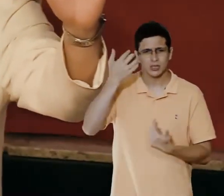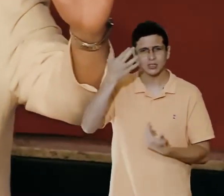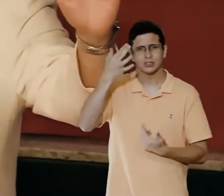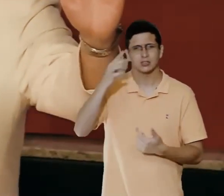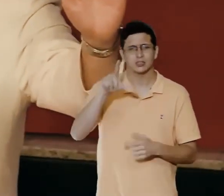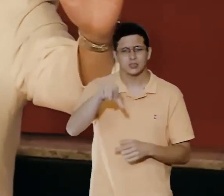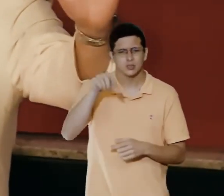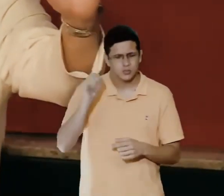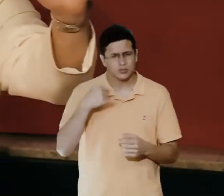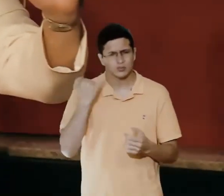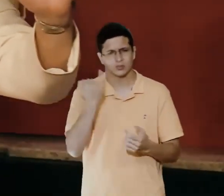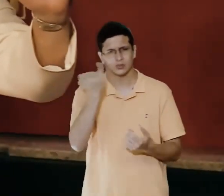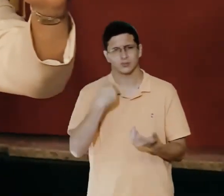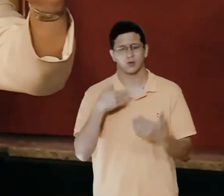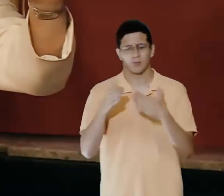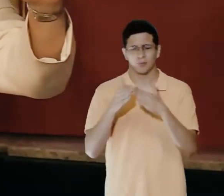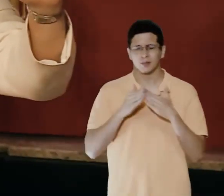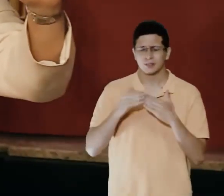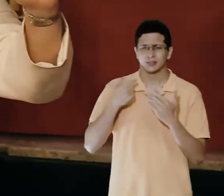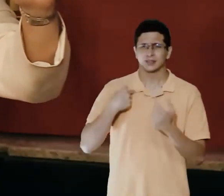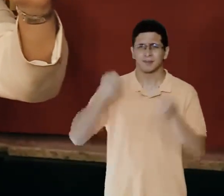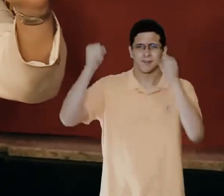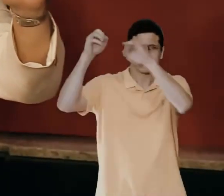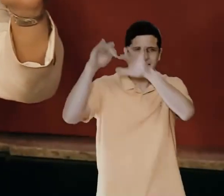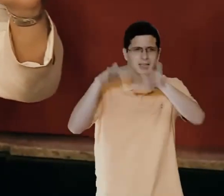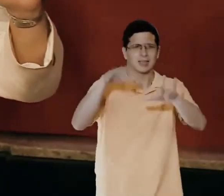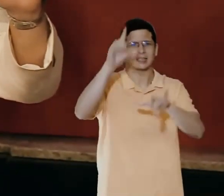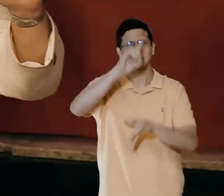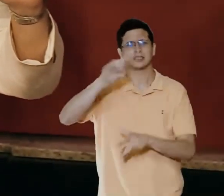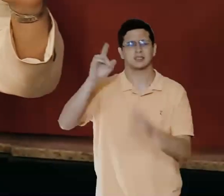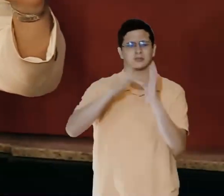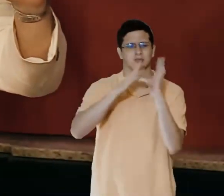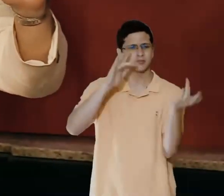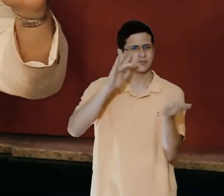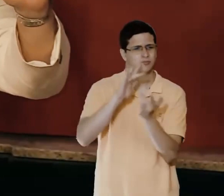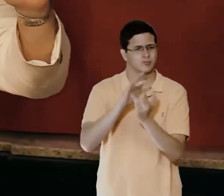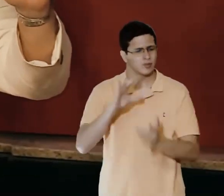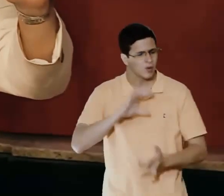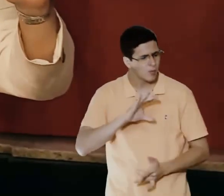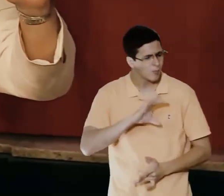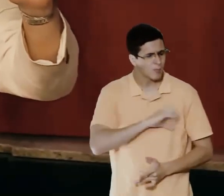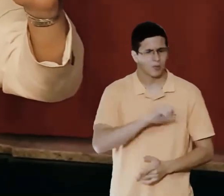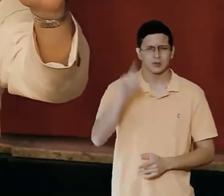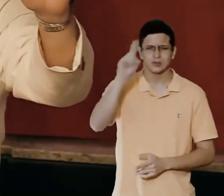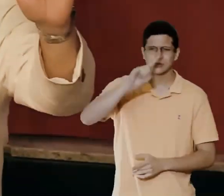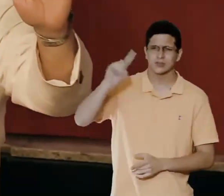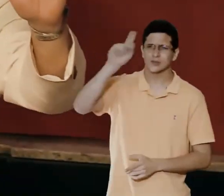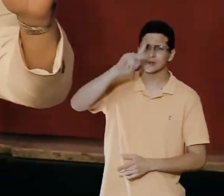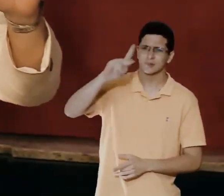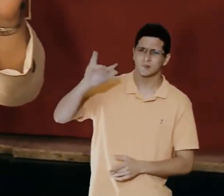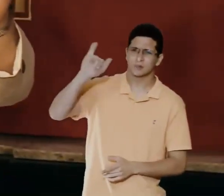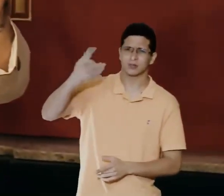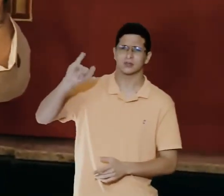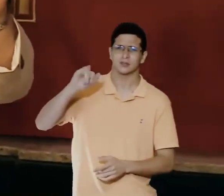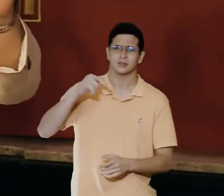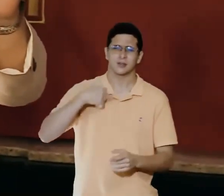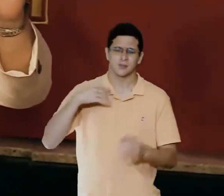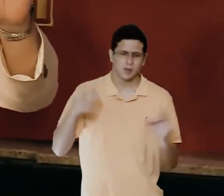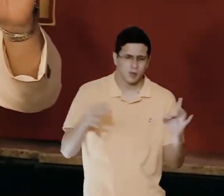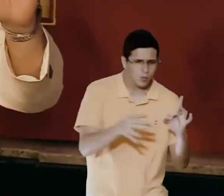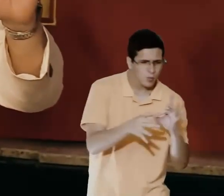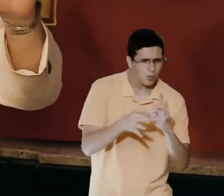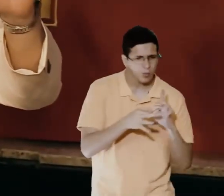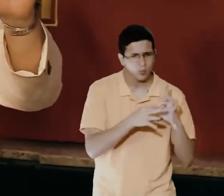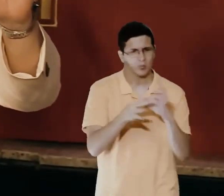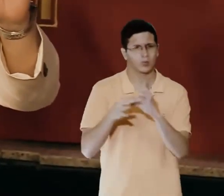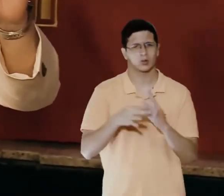vamos nos despedir, eu peço que a graça de Jesus, o amor de Deus o Pai, a comunhão e a consolação do